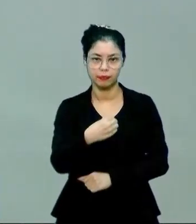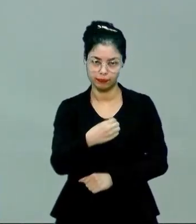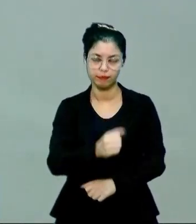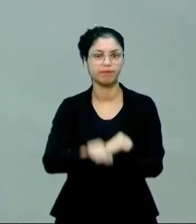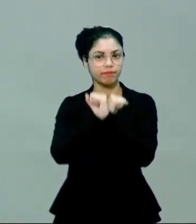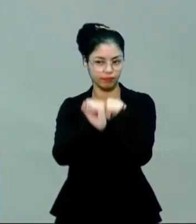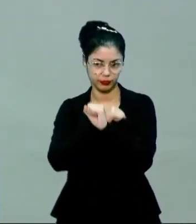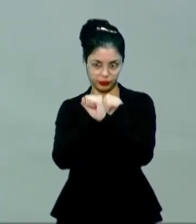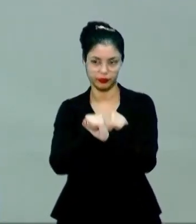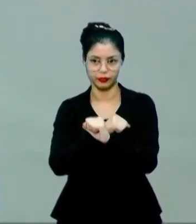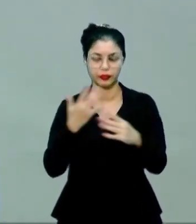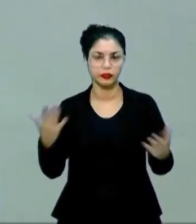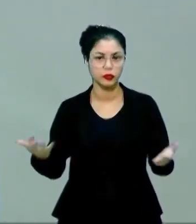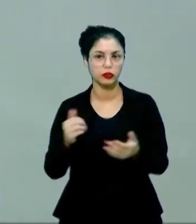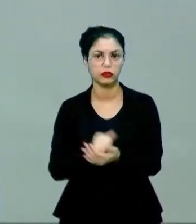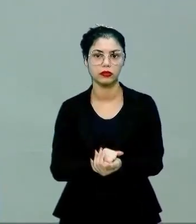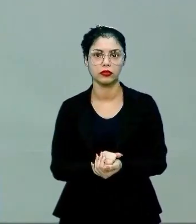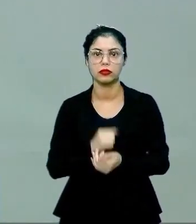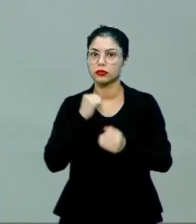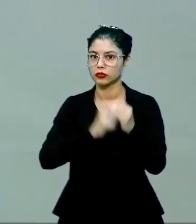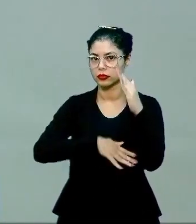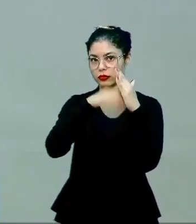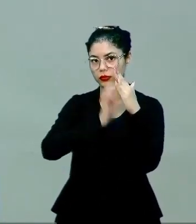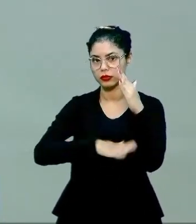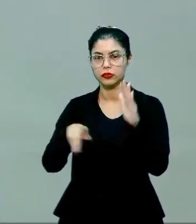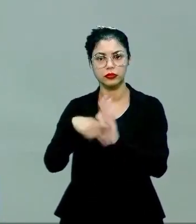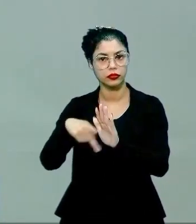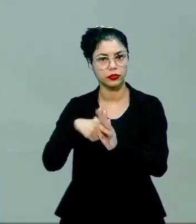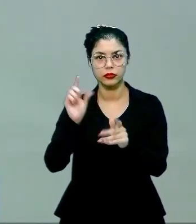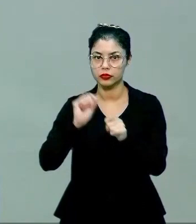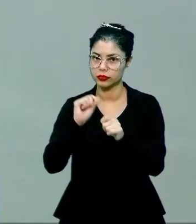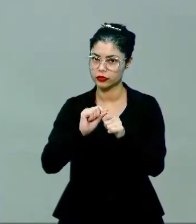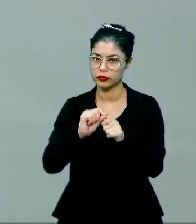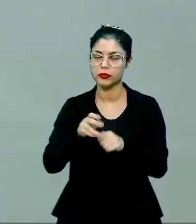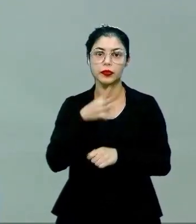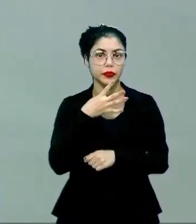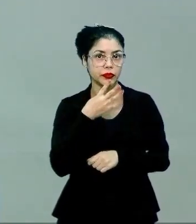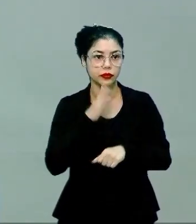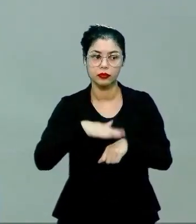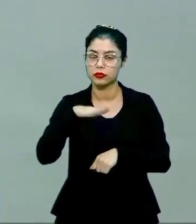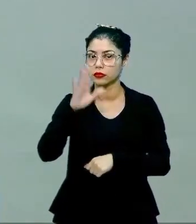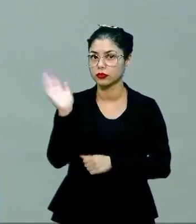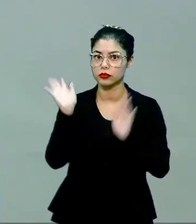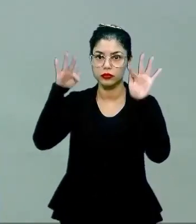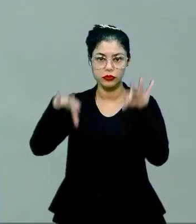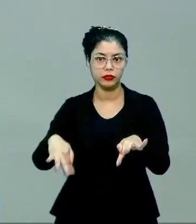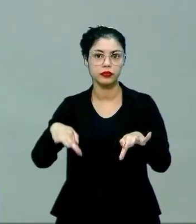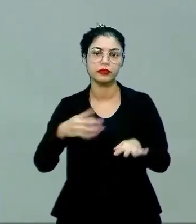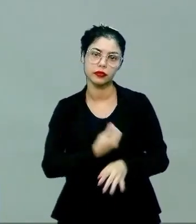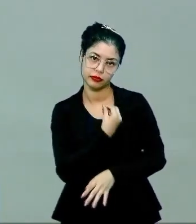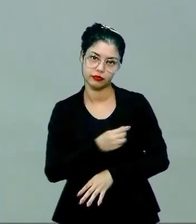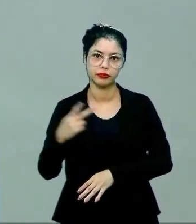escrava. Então, a obra de Aleijadinho ela vai ser reconhecida mais no final da vida, embora desde